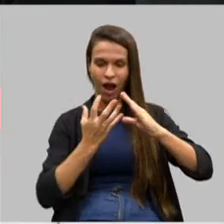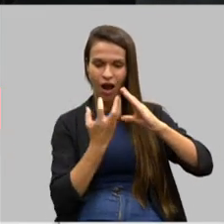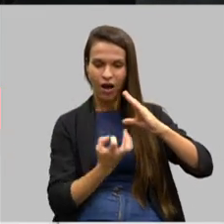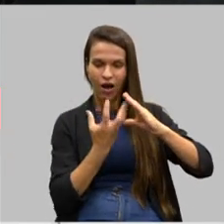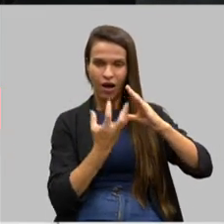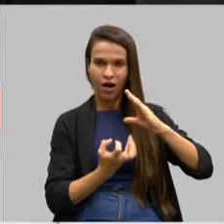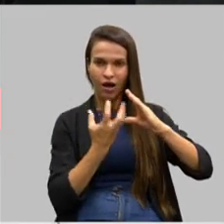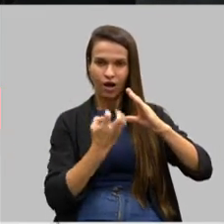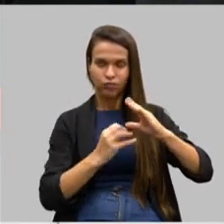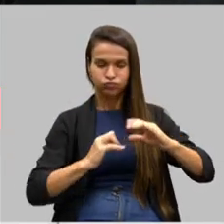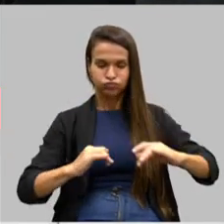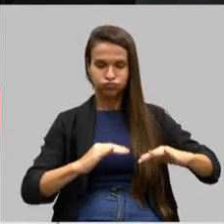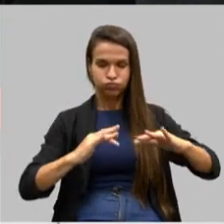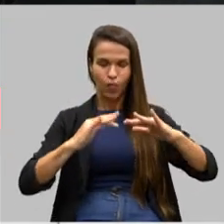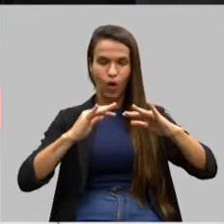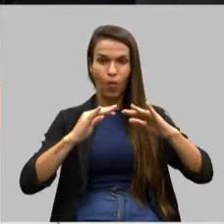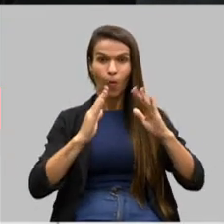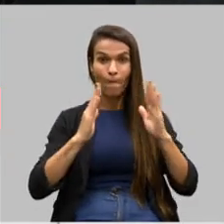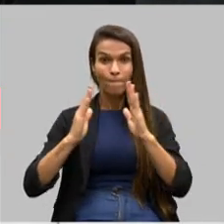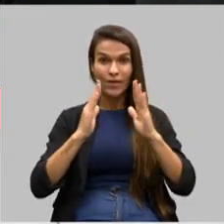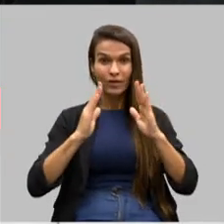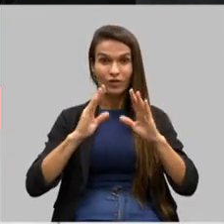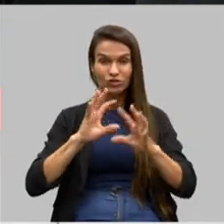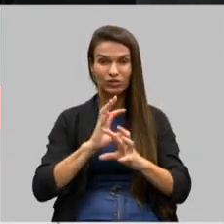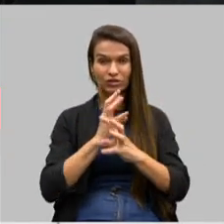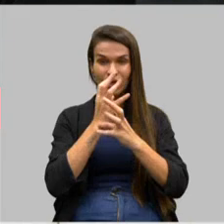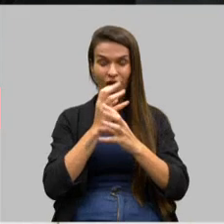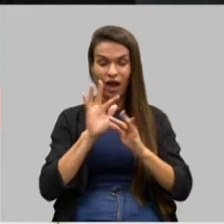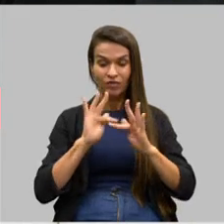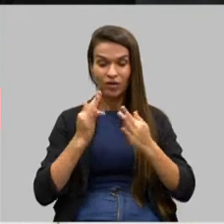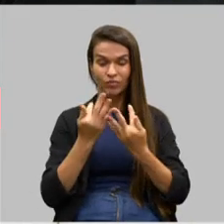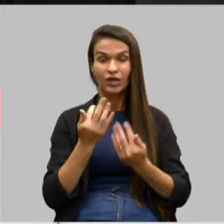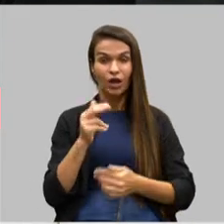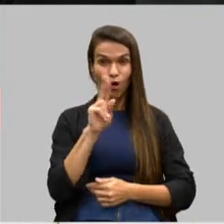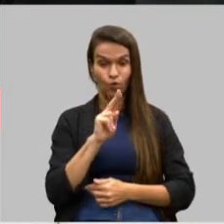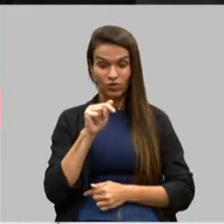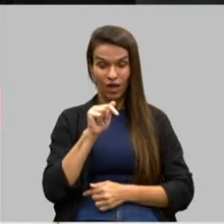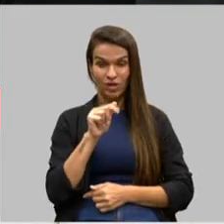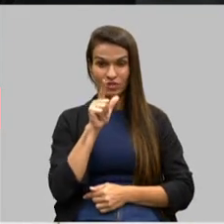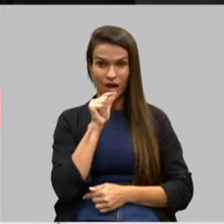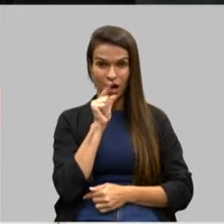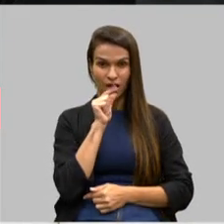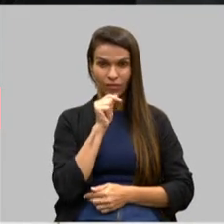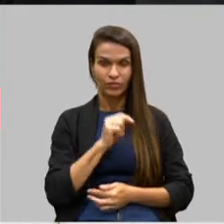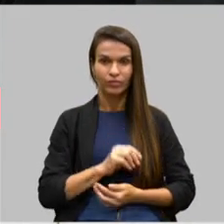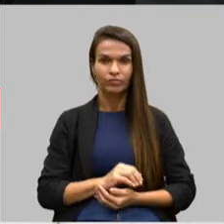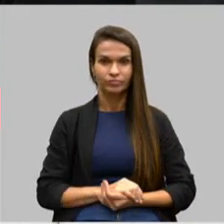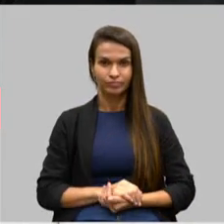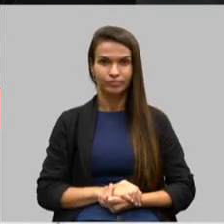durante o período de escassez, as famílias fazem uso dessa água.